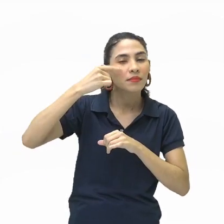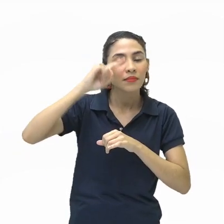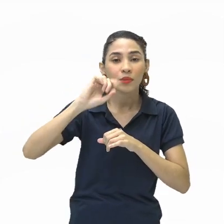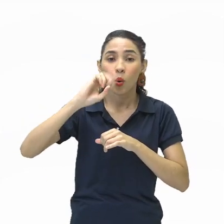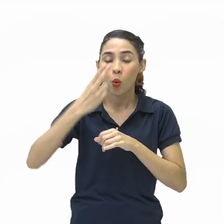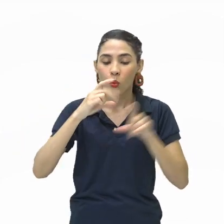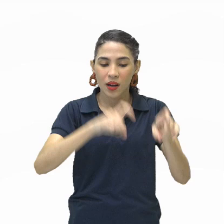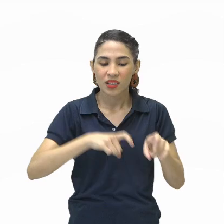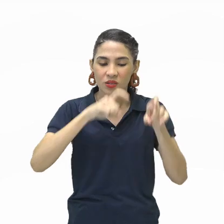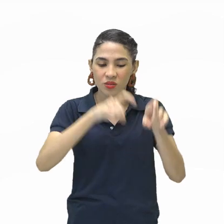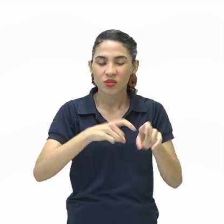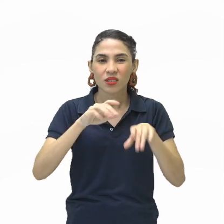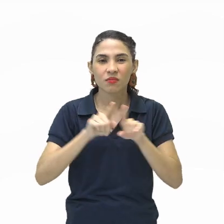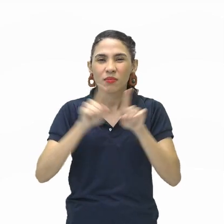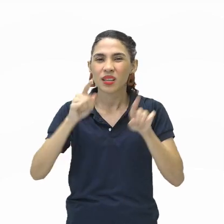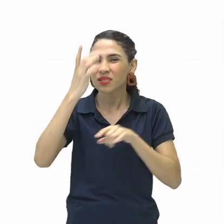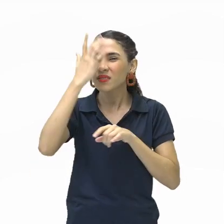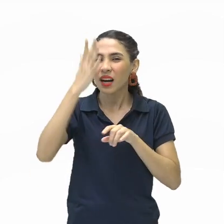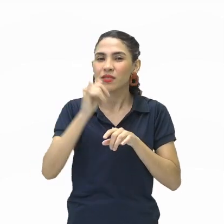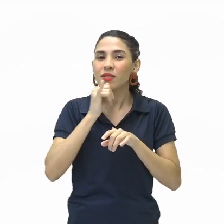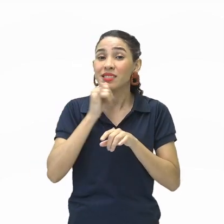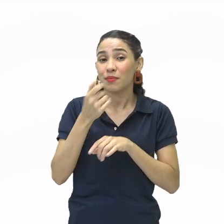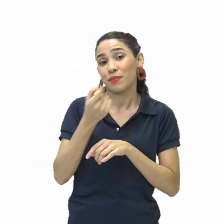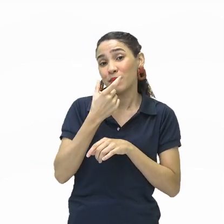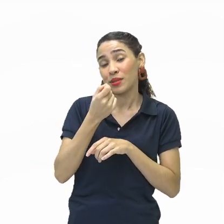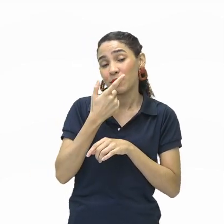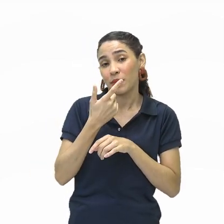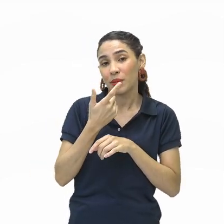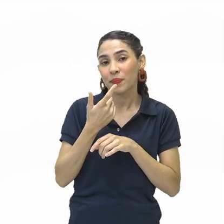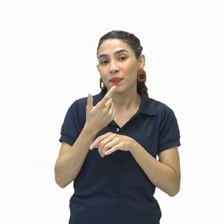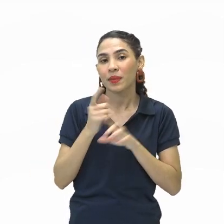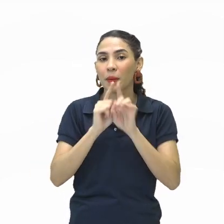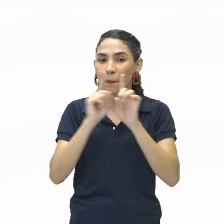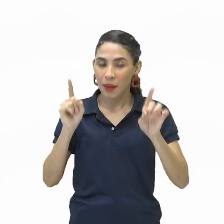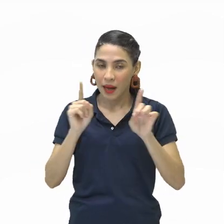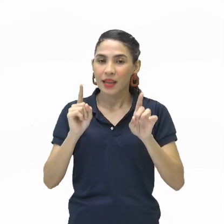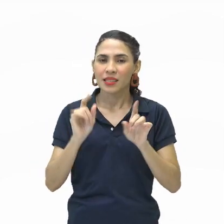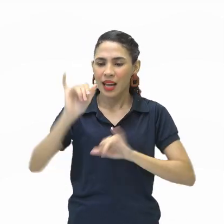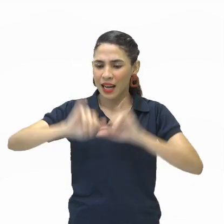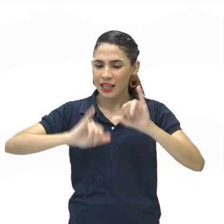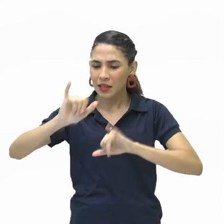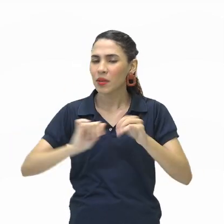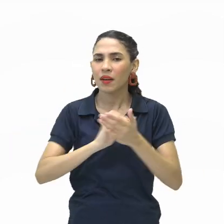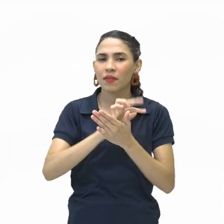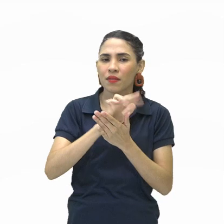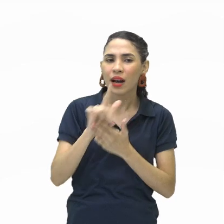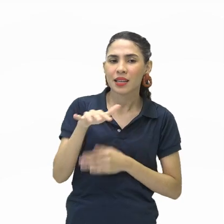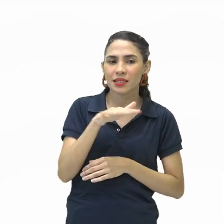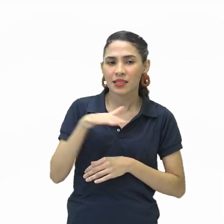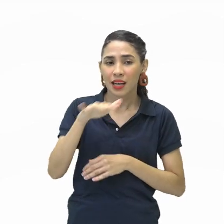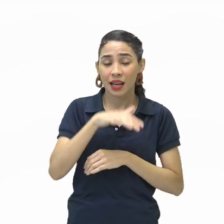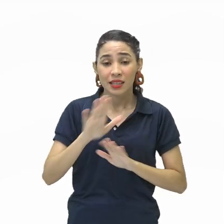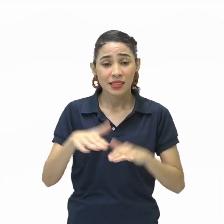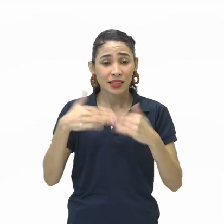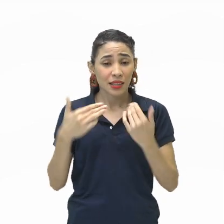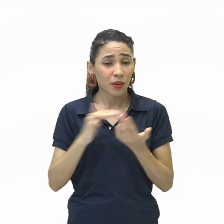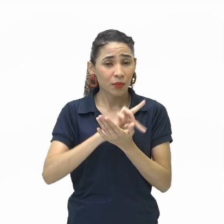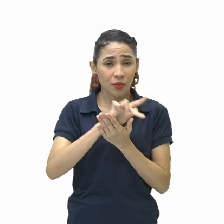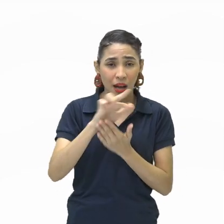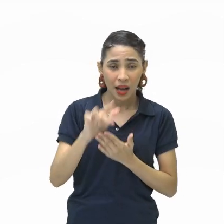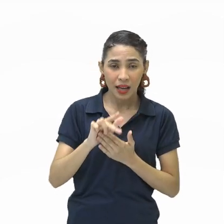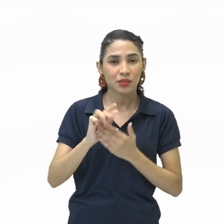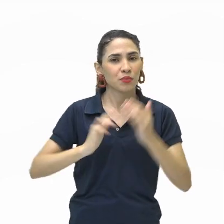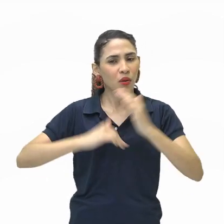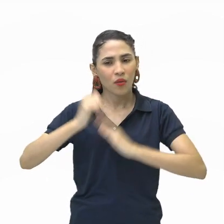na agricultura. É mais fácil identificar que os medicamentos, né? Mas ela está em vários outros ramos. Então, diversos são